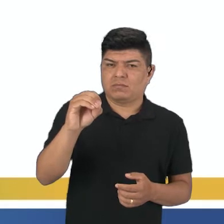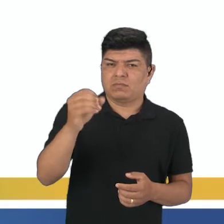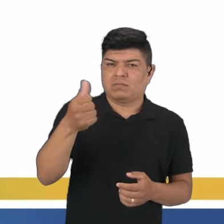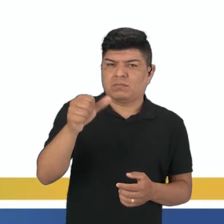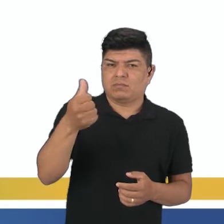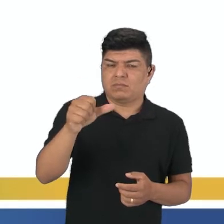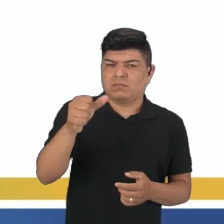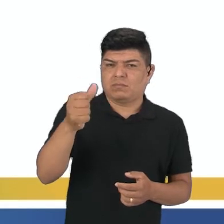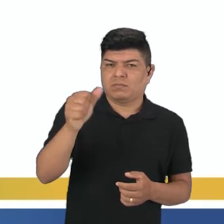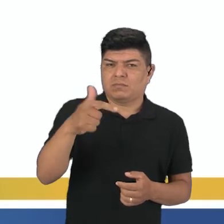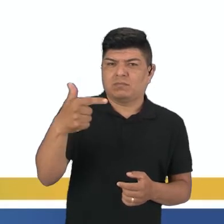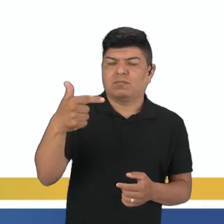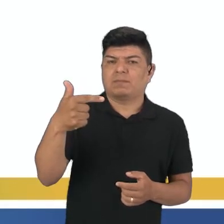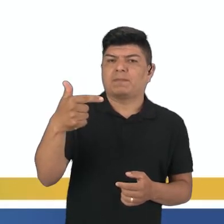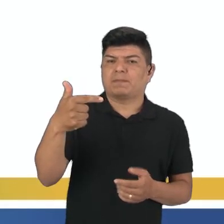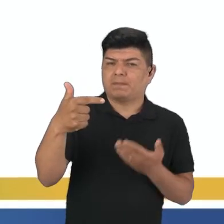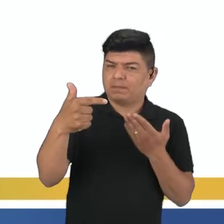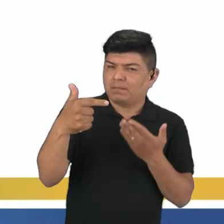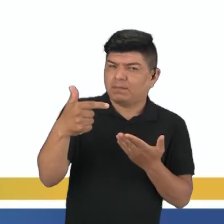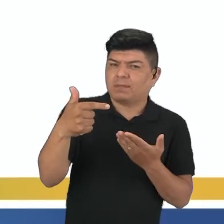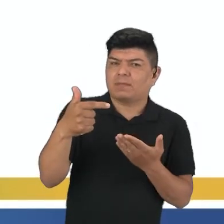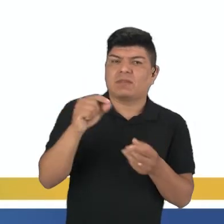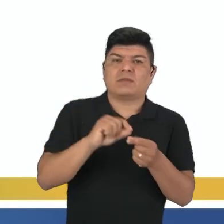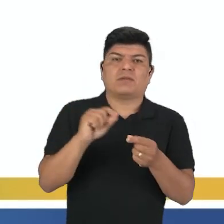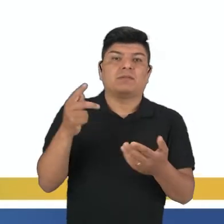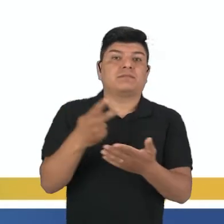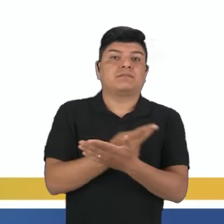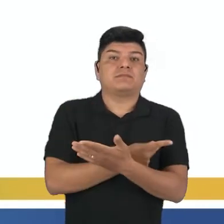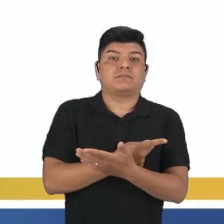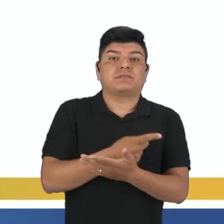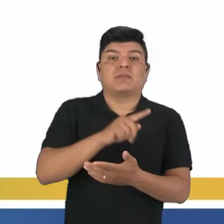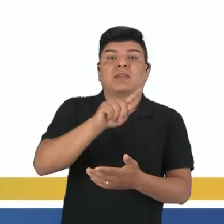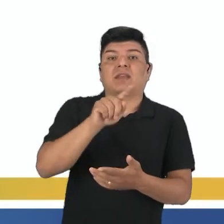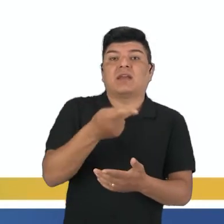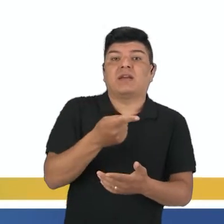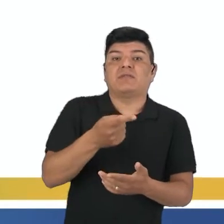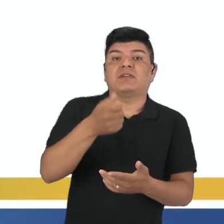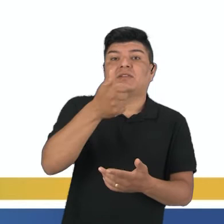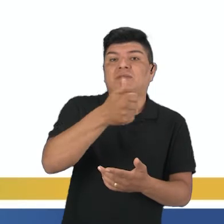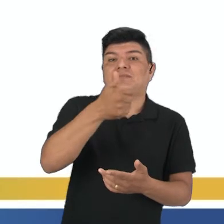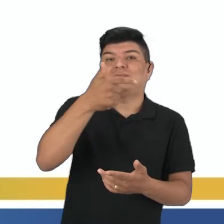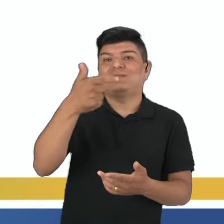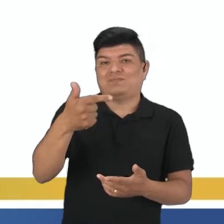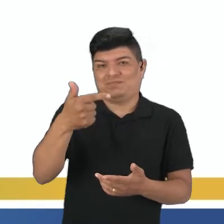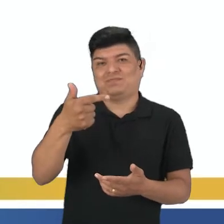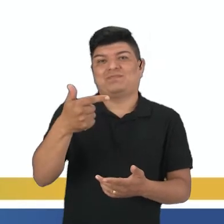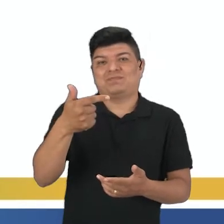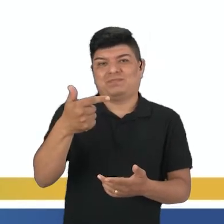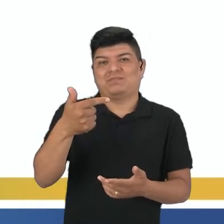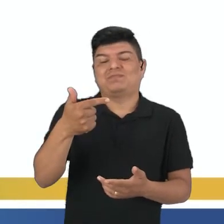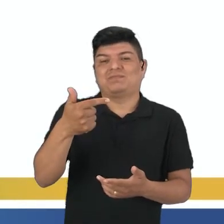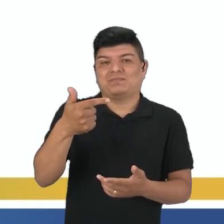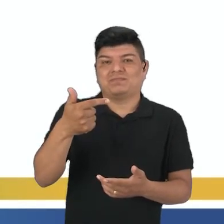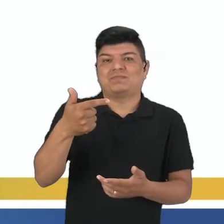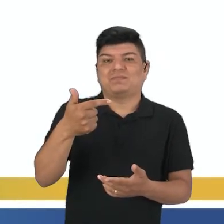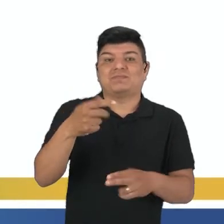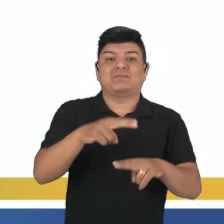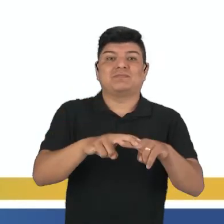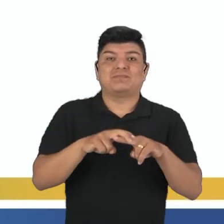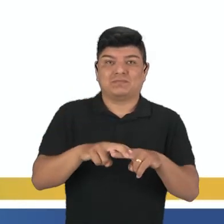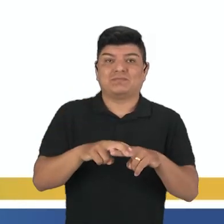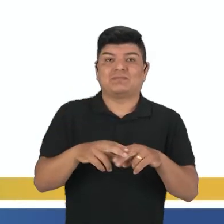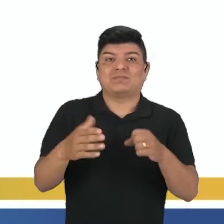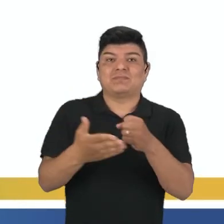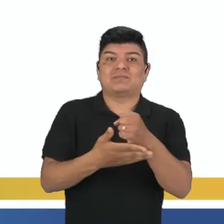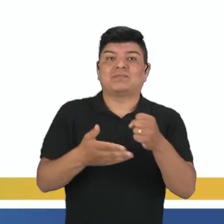10, 11, 12. Então, o que acontece? A vírgula pulou 12 casas decimais. Então, o expoente